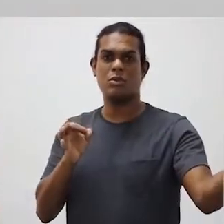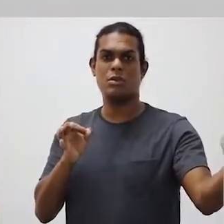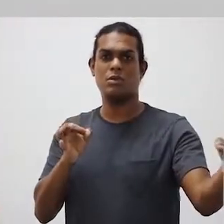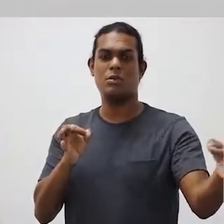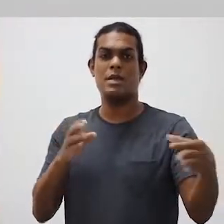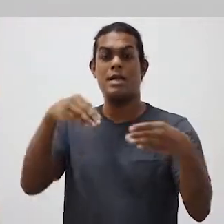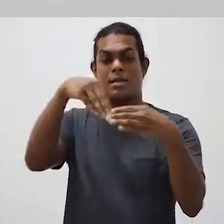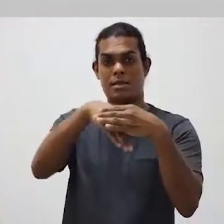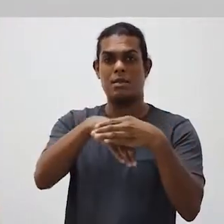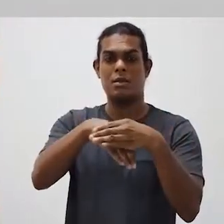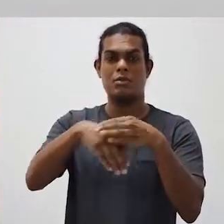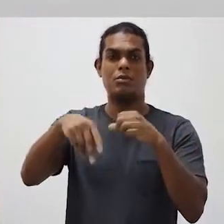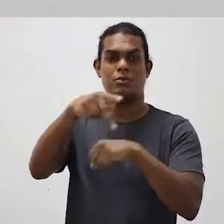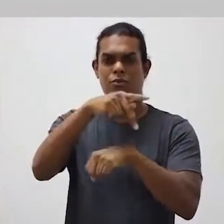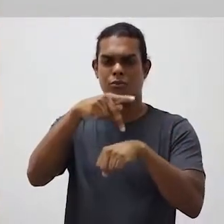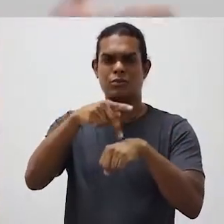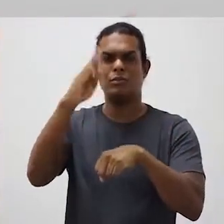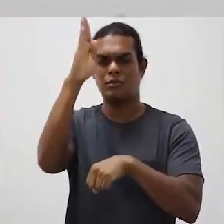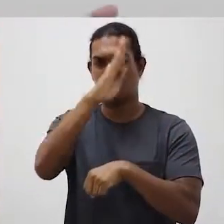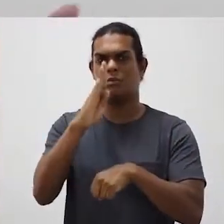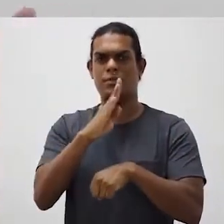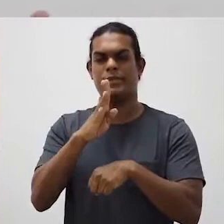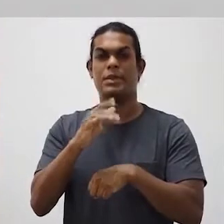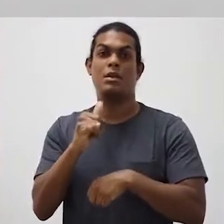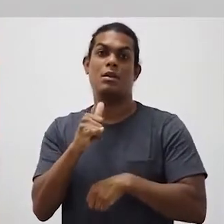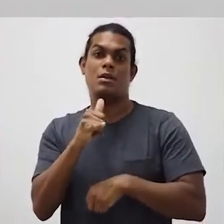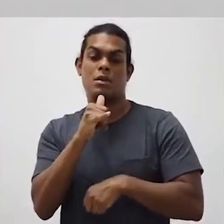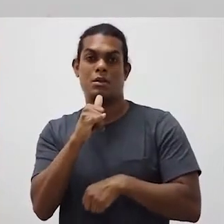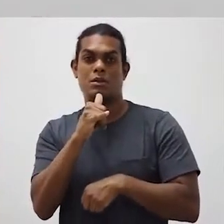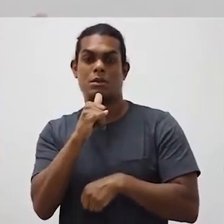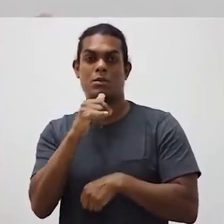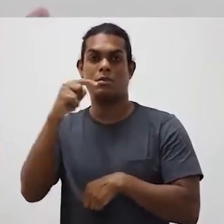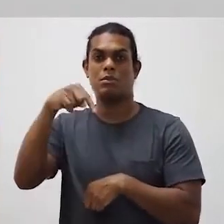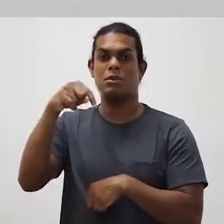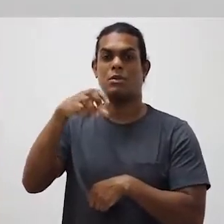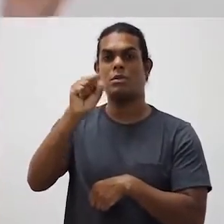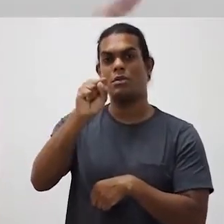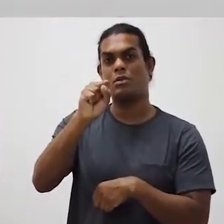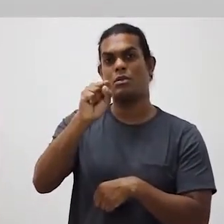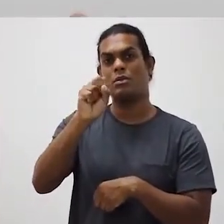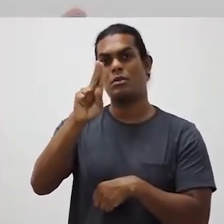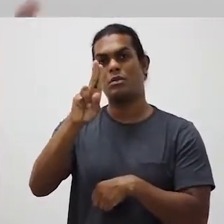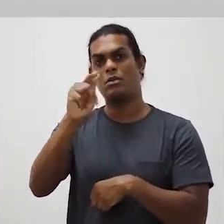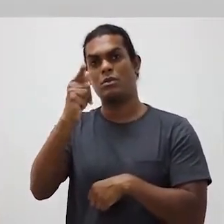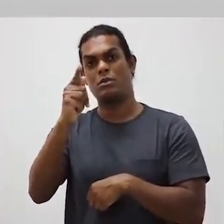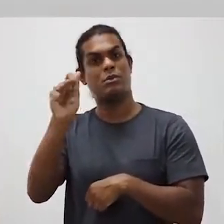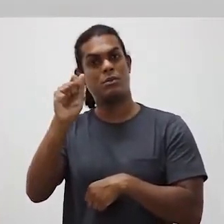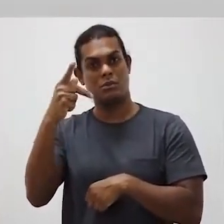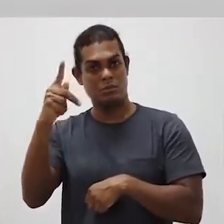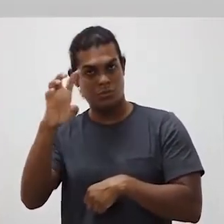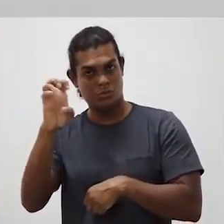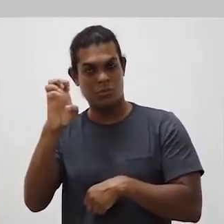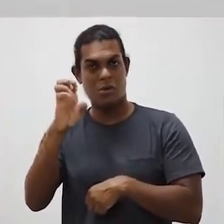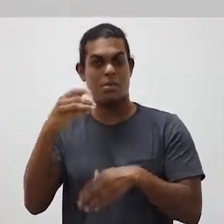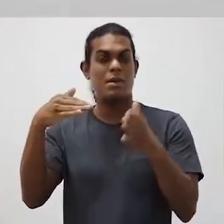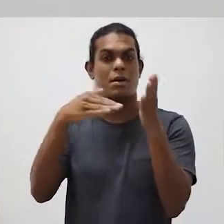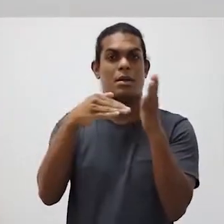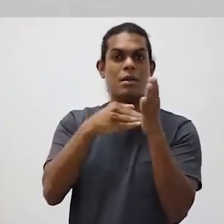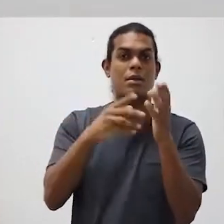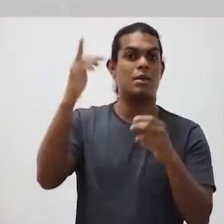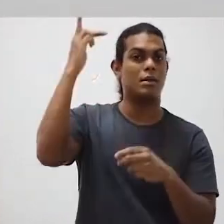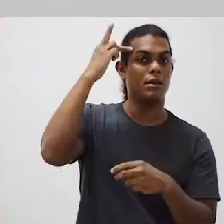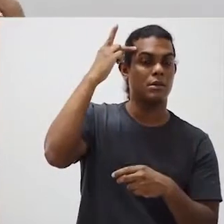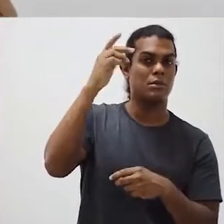um porto para outro porto, por exemplo, do porto de Suape até o porto de Santos, daí é uma cabotagem doméstica. No caso de